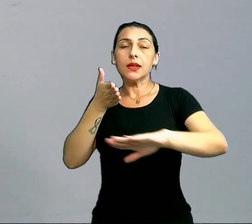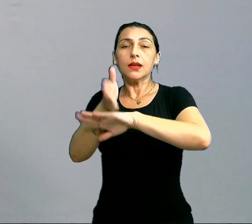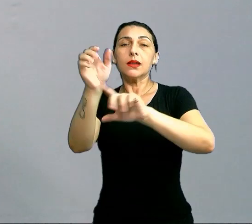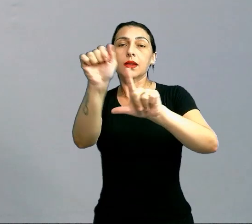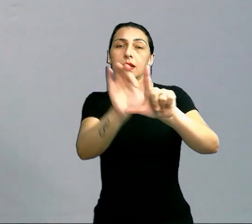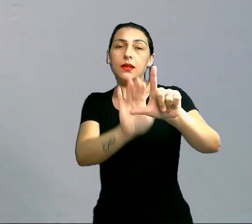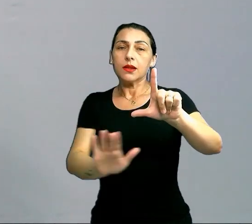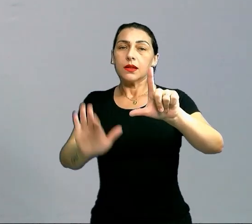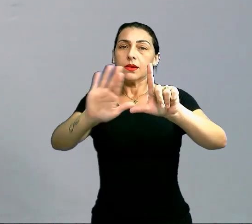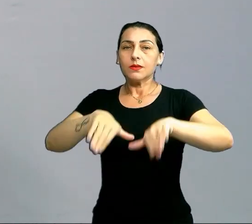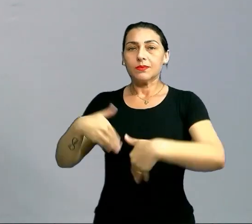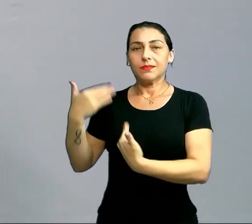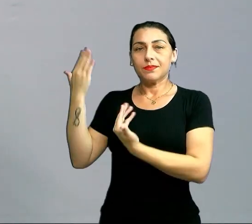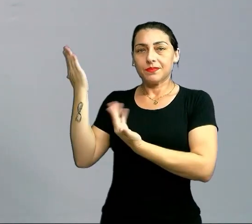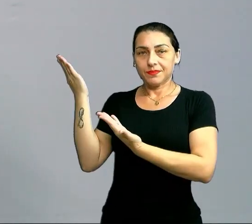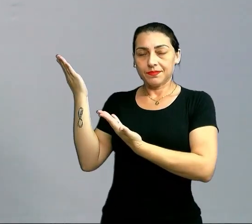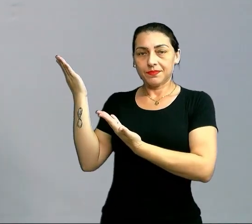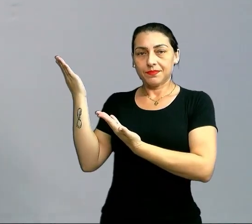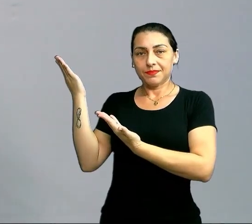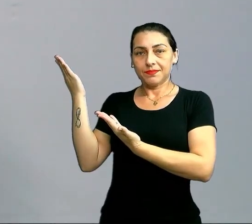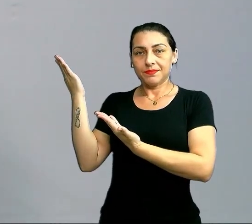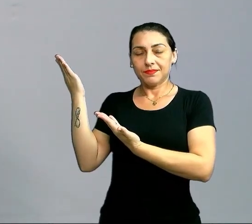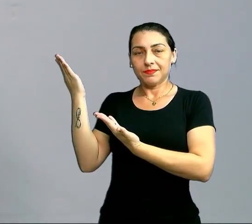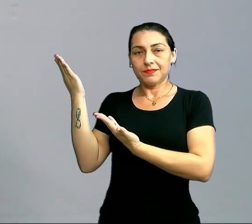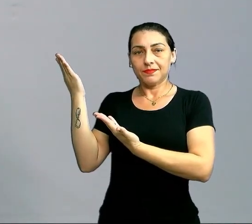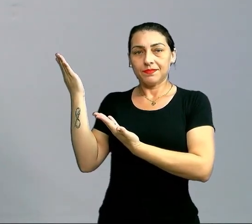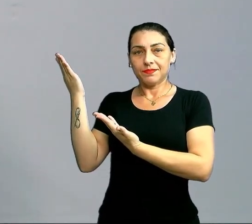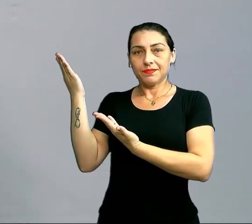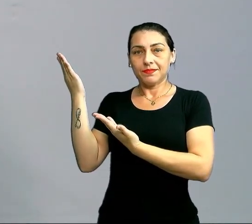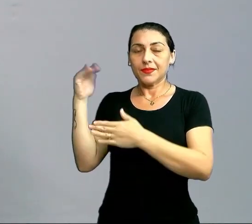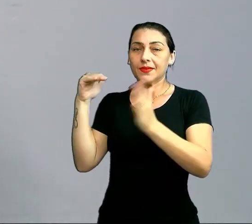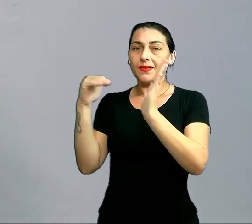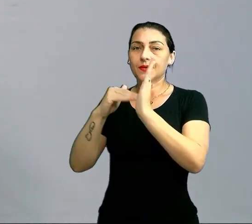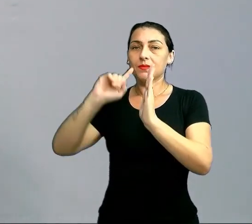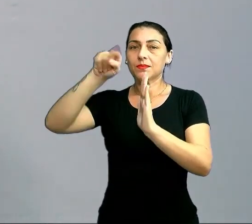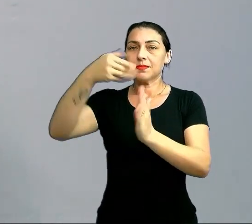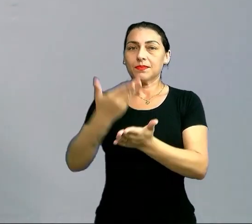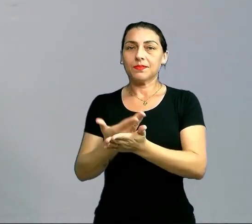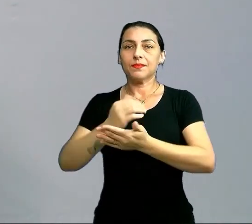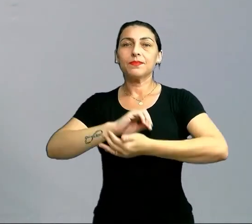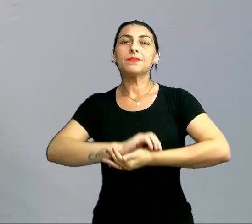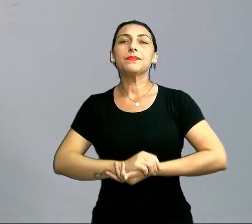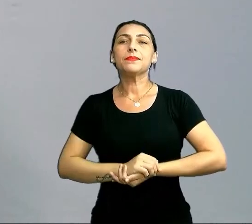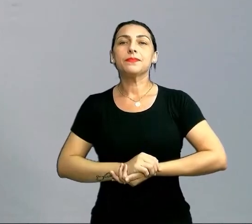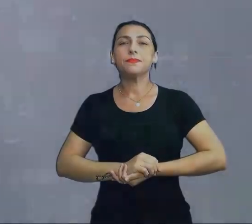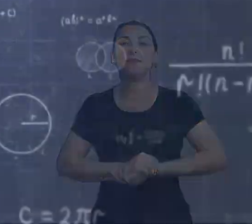acessar as plataformas que o governo garante para vocês. Até a próxima!